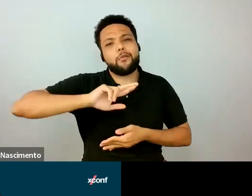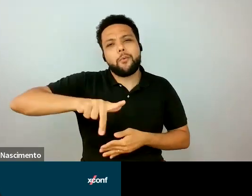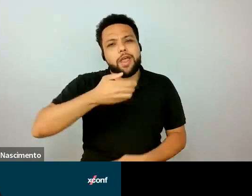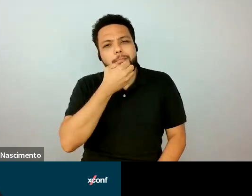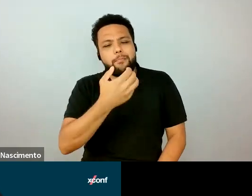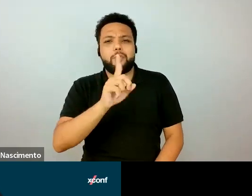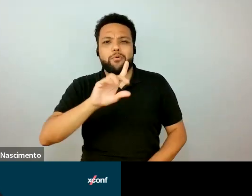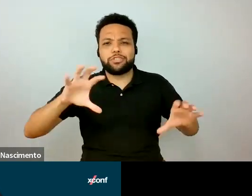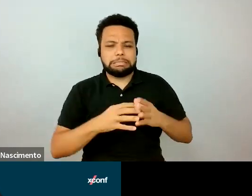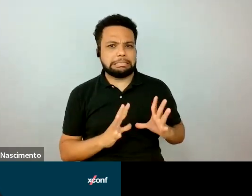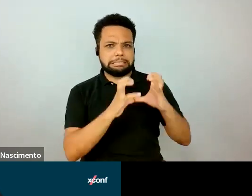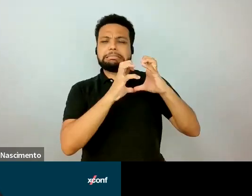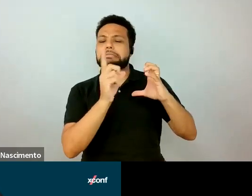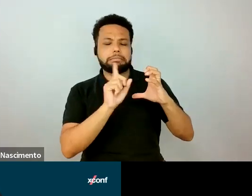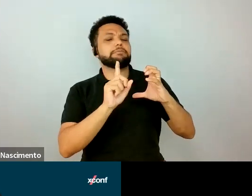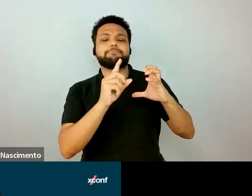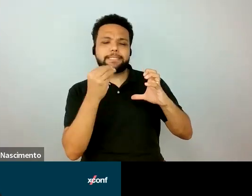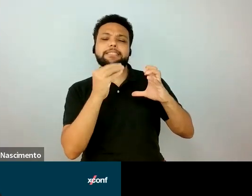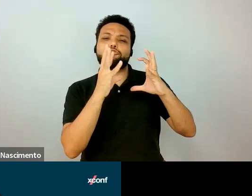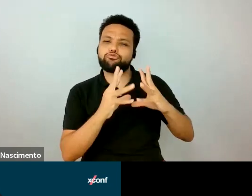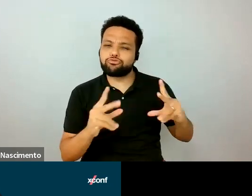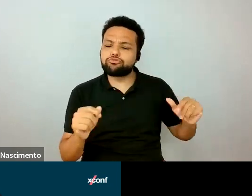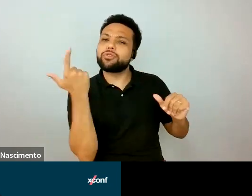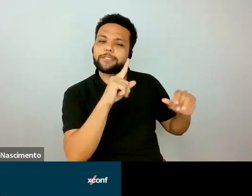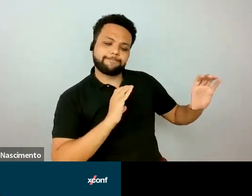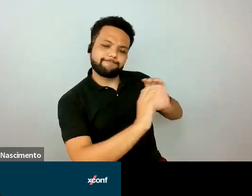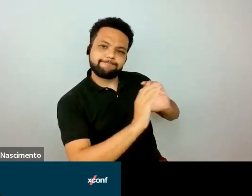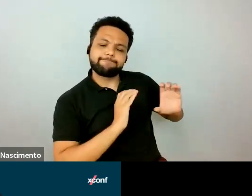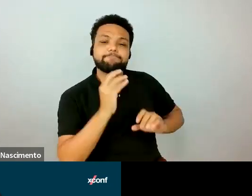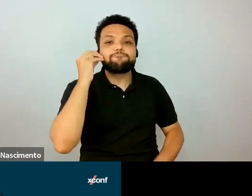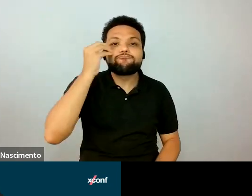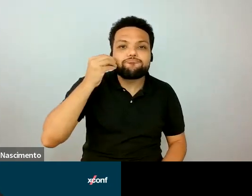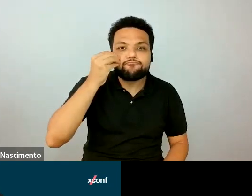sempre priorize essa questão da comunicação mesmo, até como a Nayara falou, experimente.